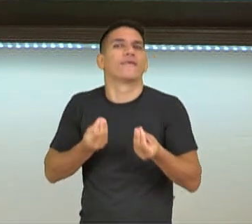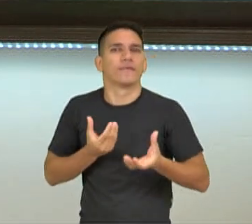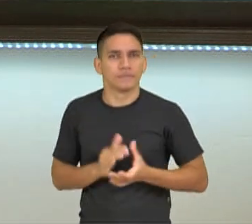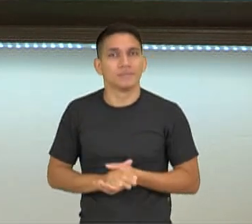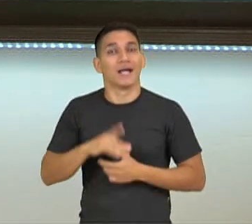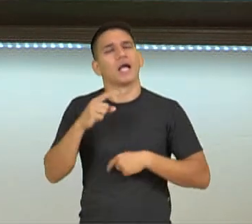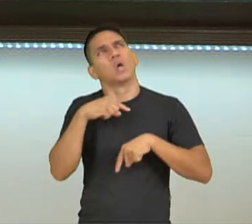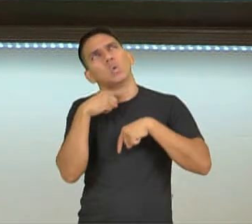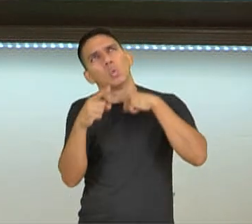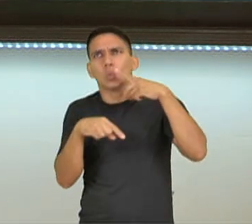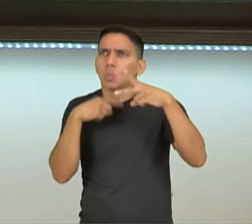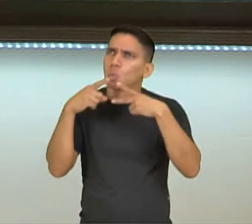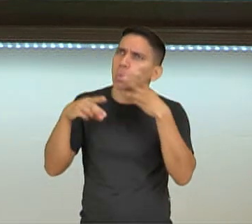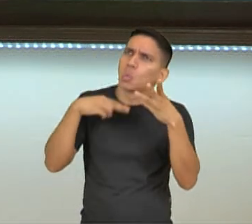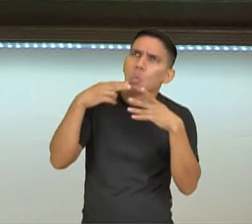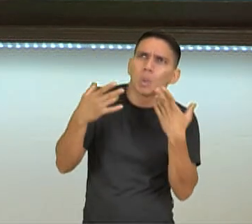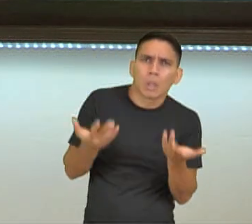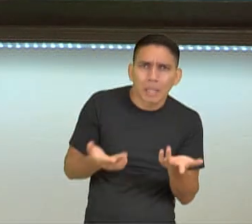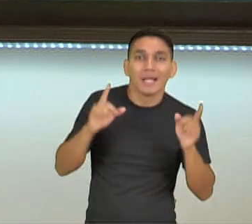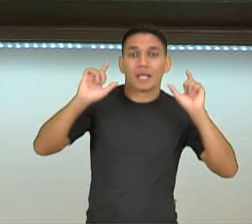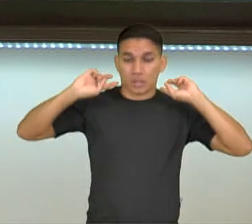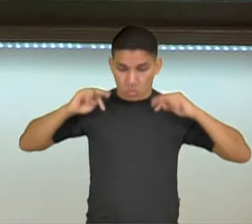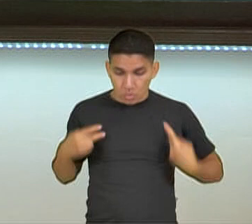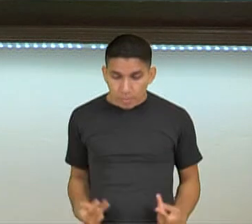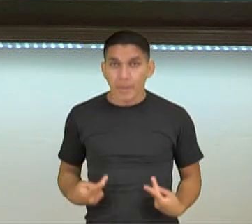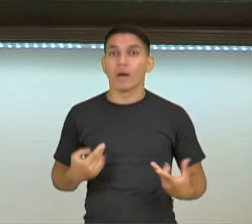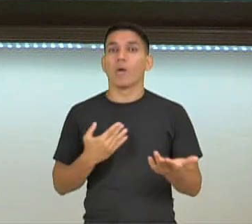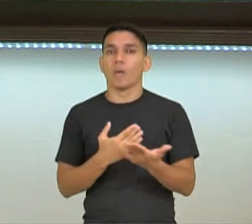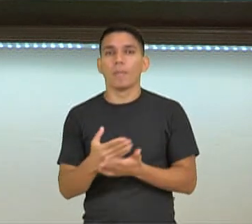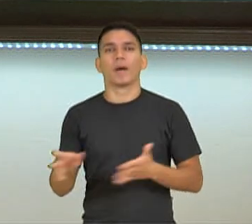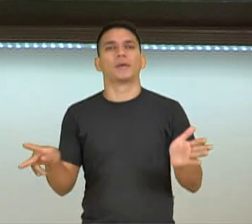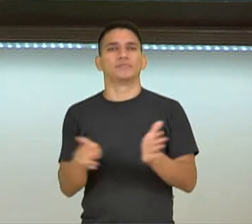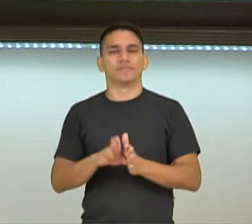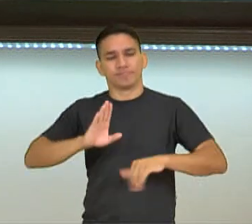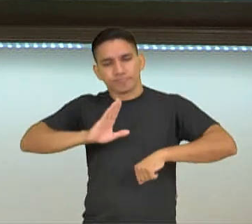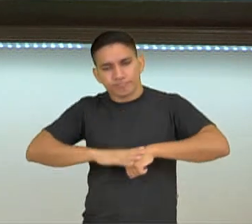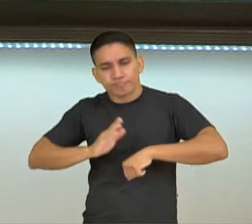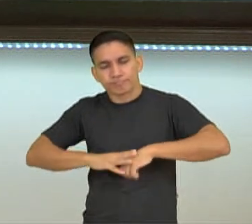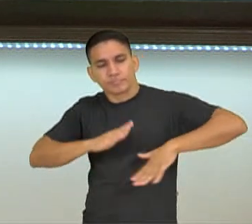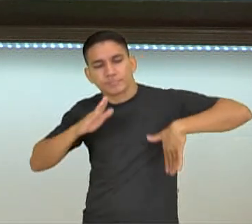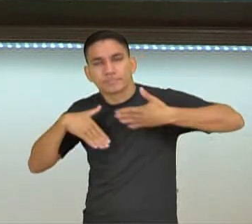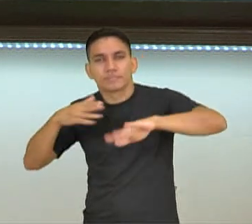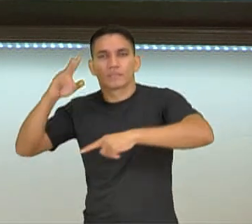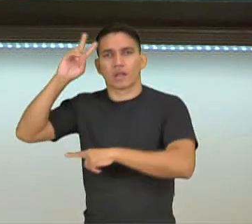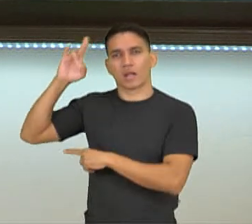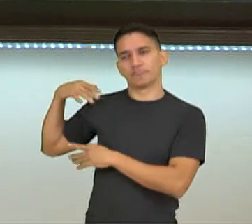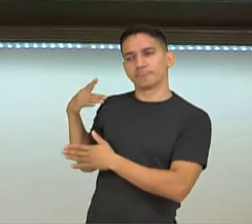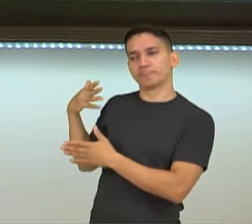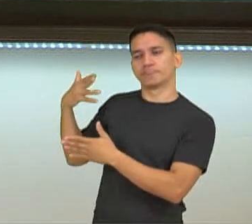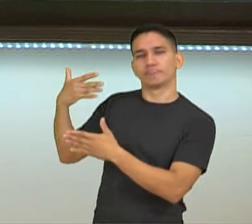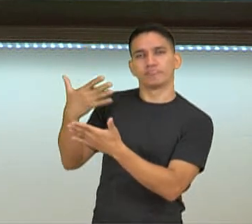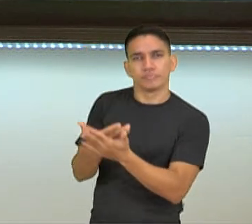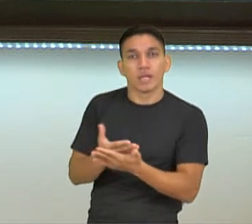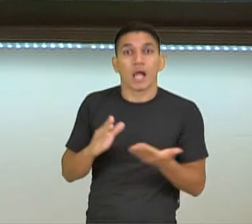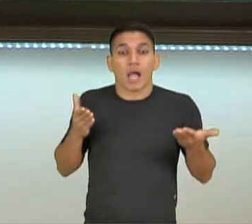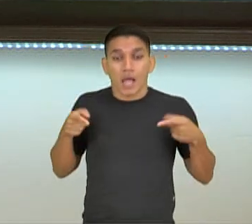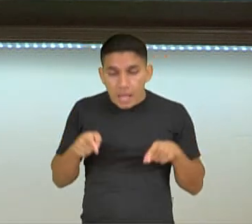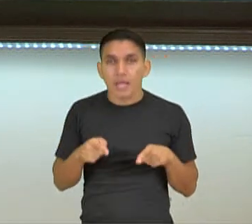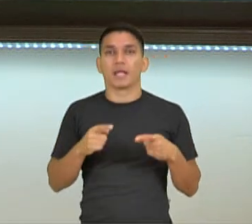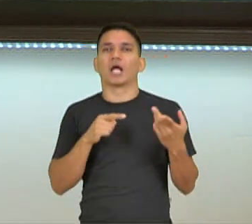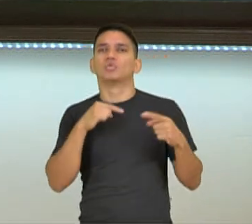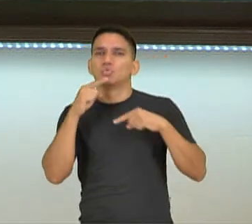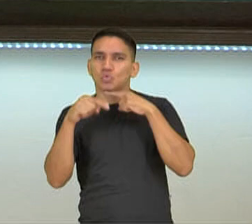são questionamentos que os homens, que o ser humano foi fazendo ao longo da história e a partir desses